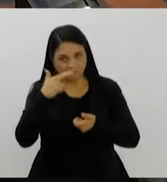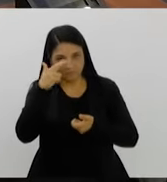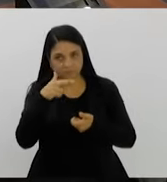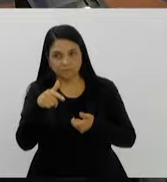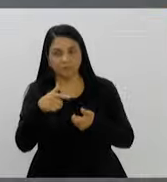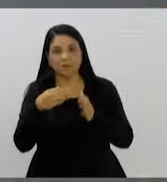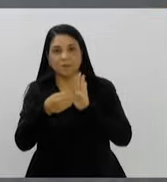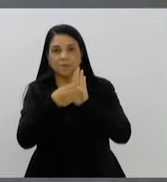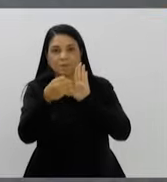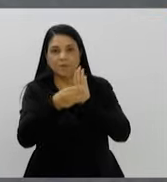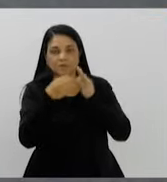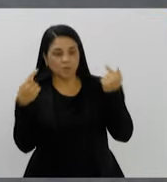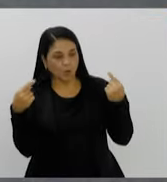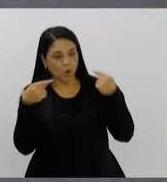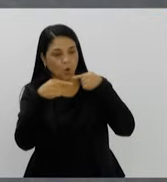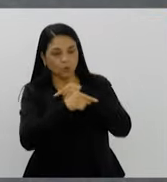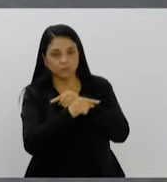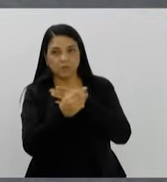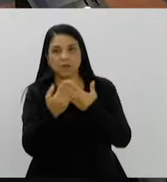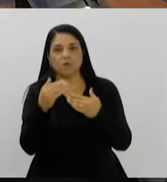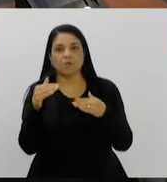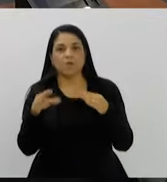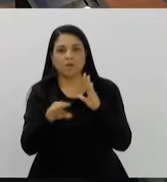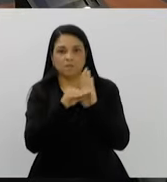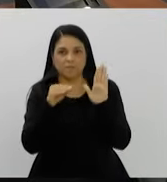presente parec emend